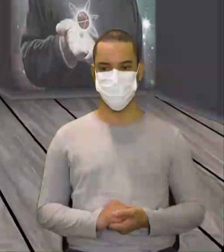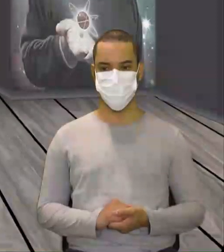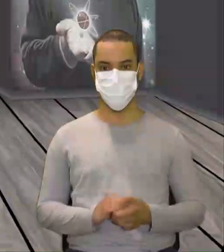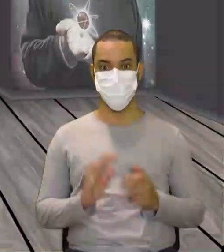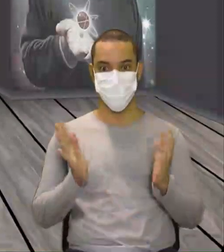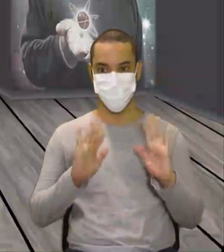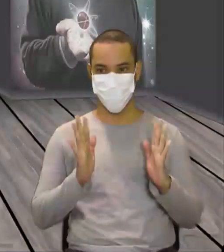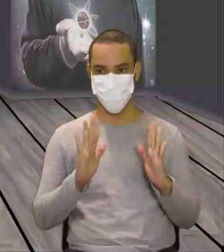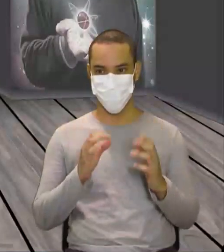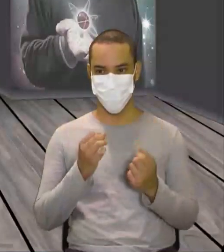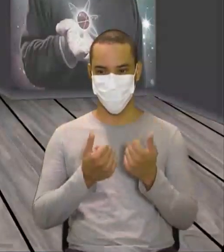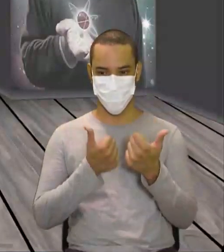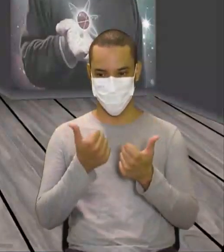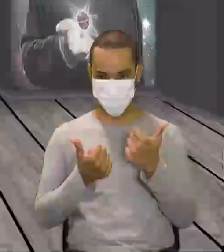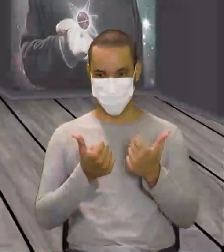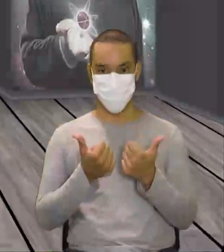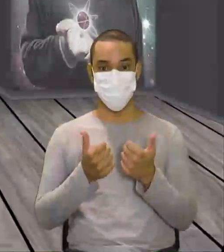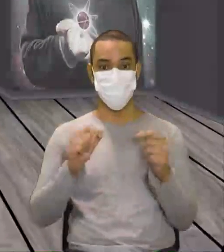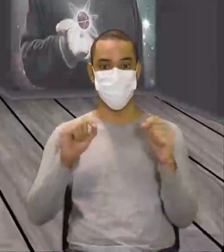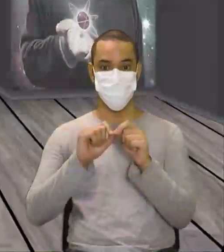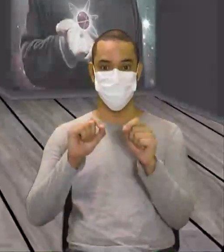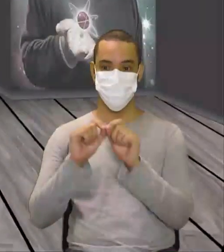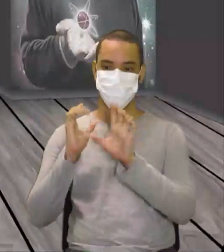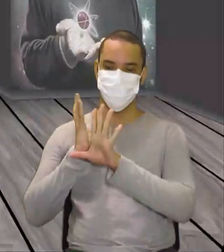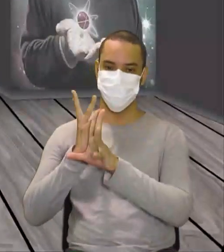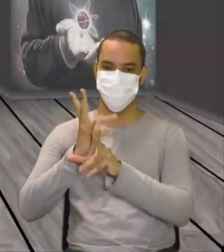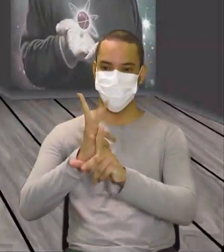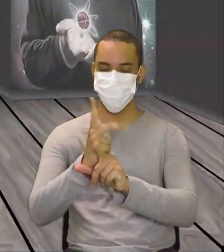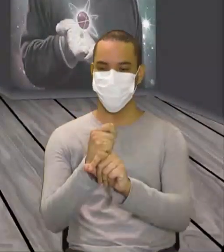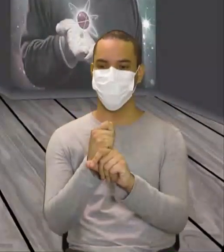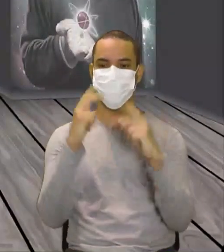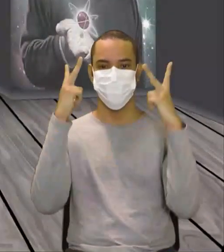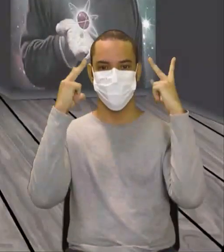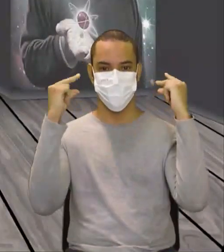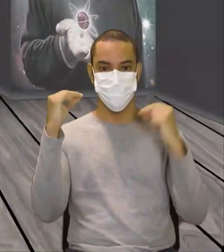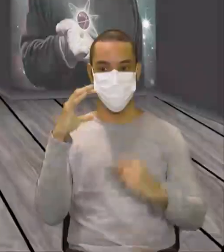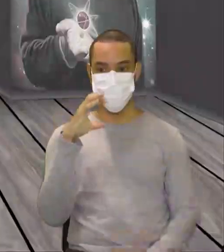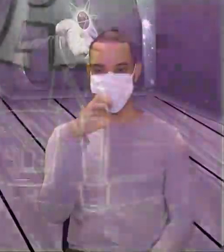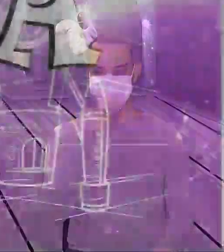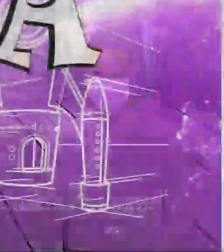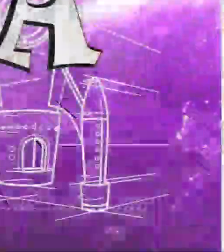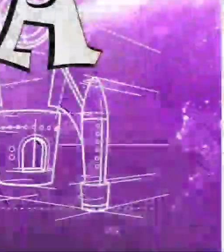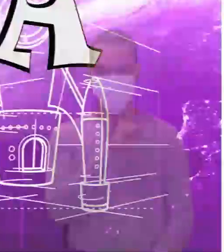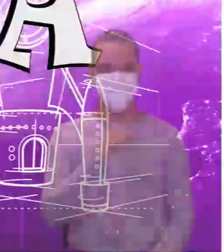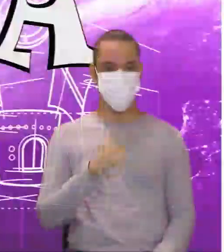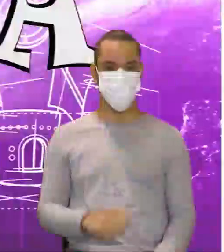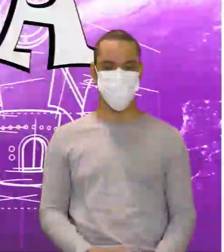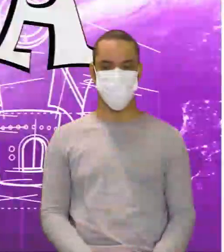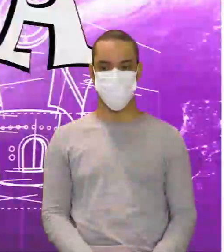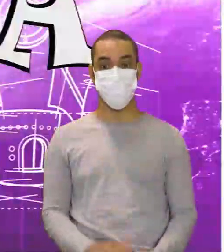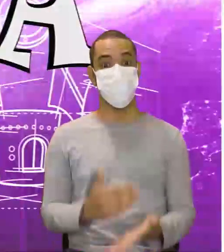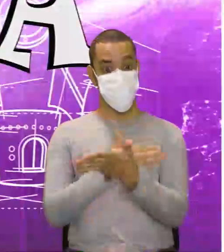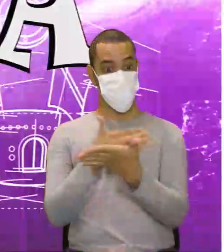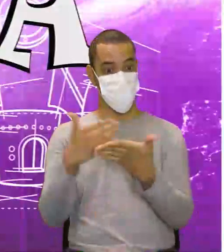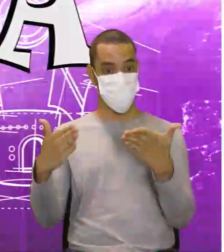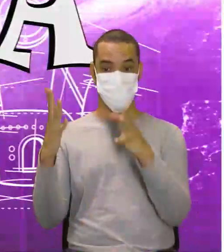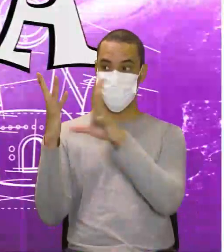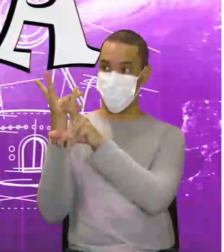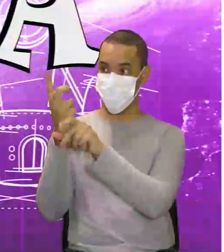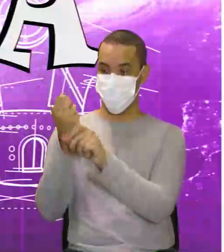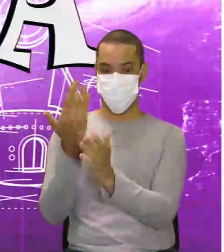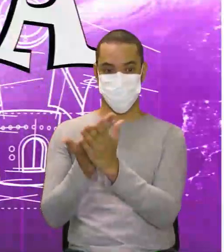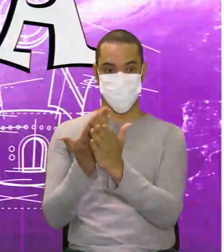E aí, pessoal, beleza? Fazer aquela revisão bem tranquila, bem rápida, né? Vamos começar? Então, aí, revisando a